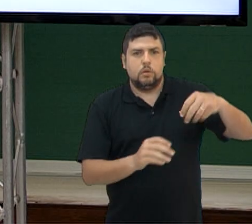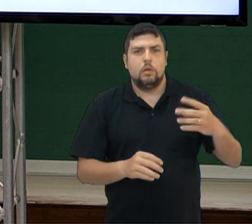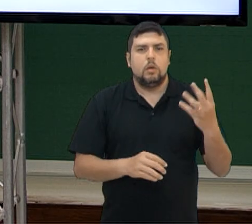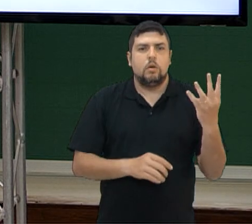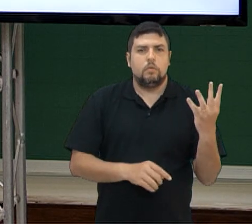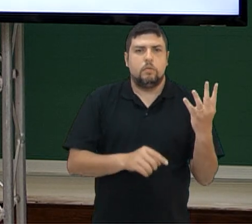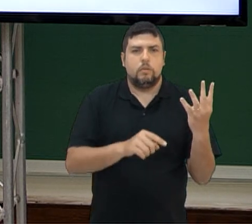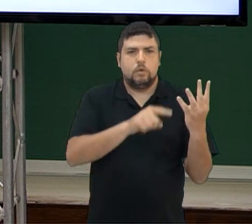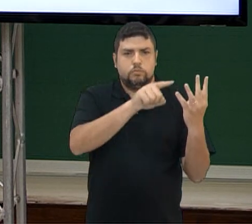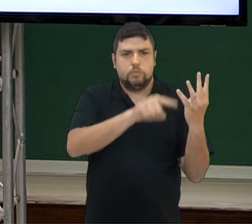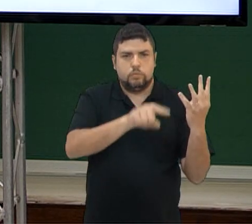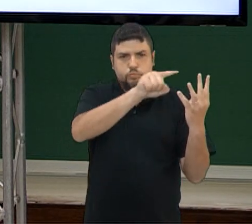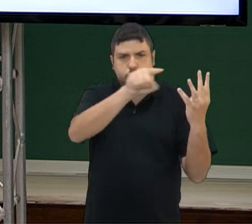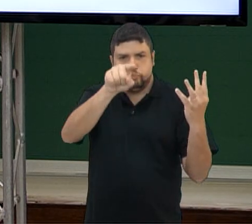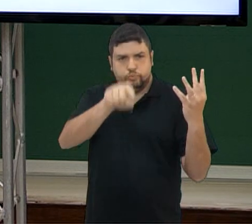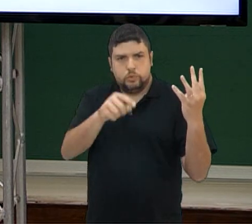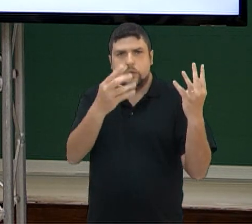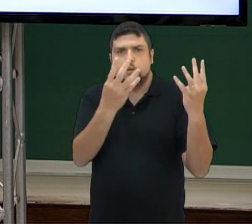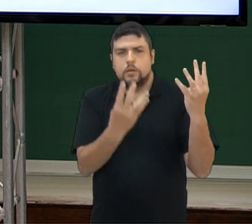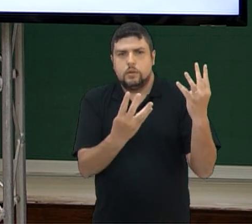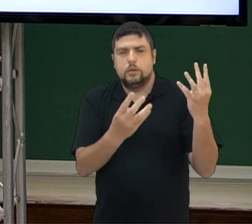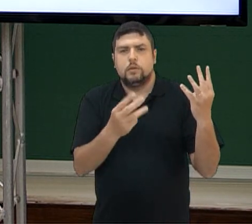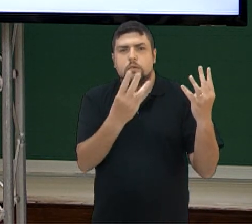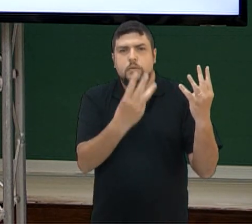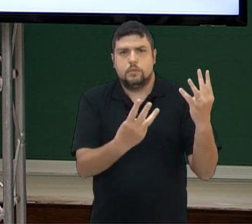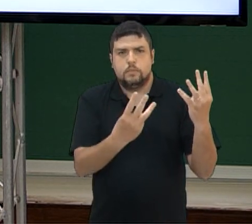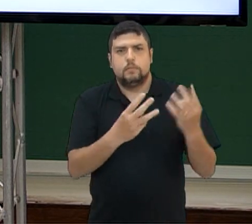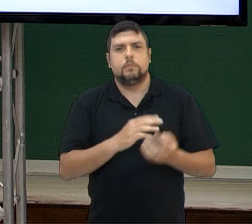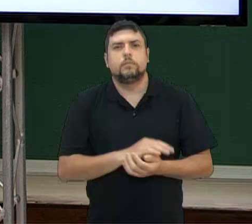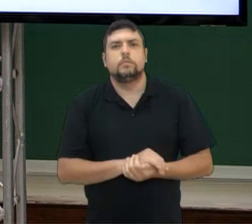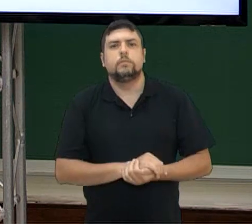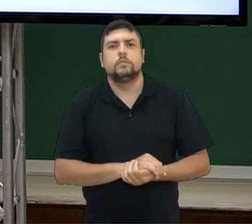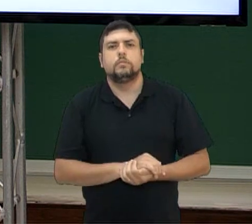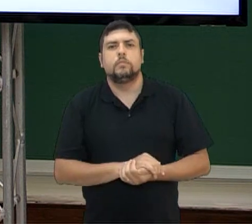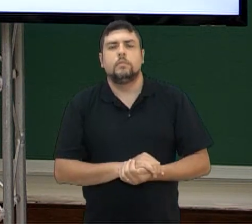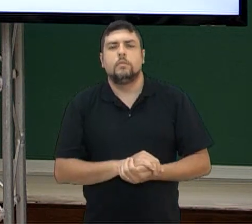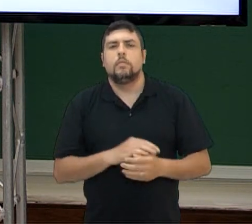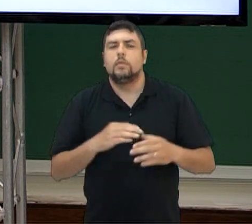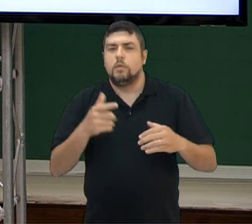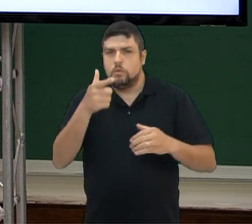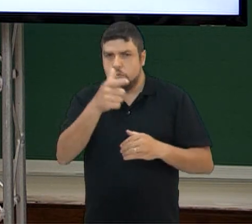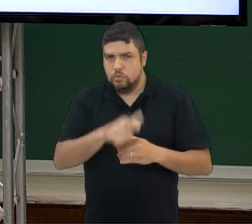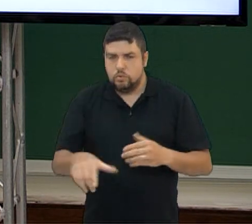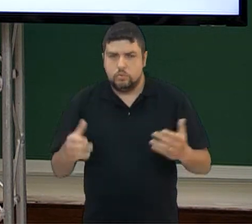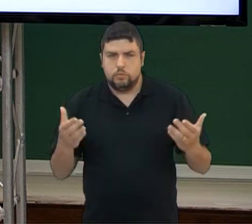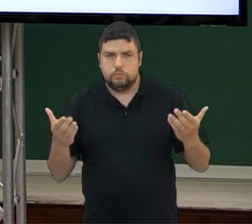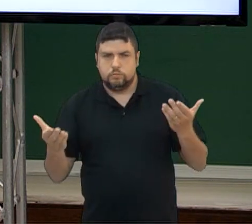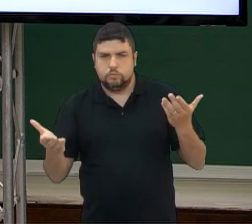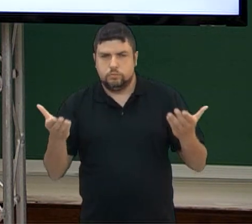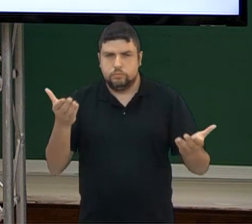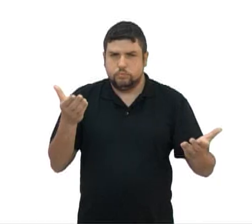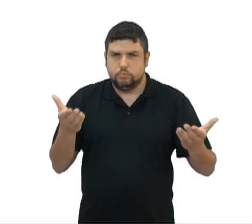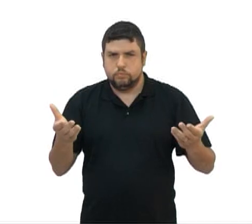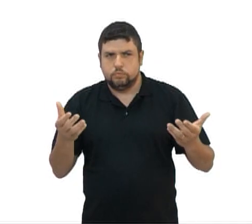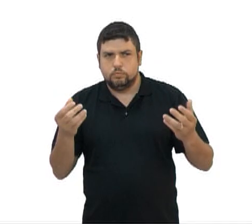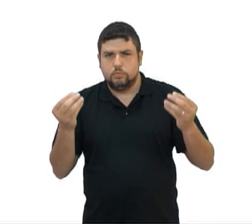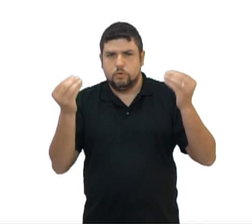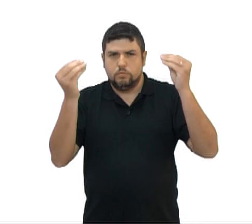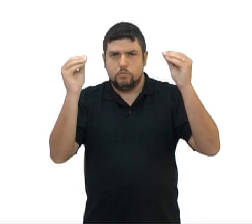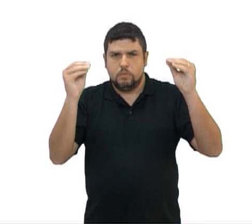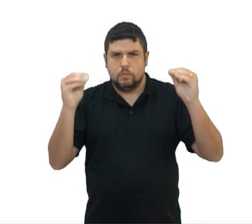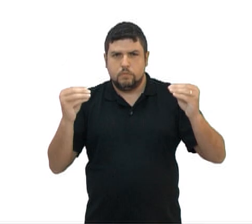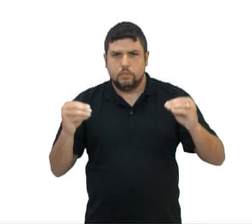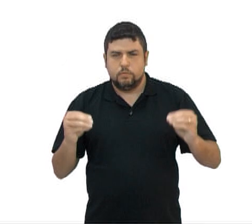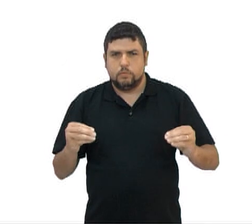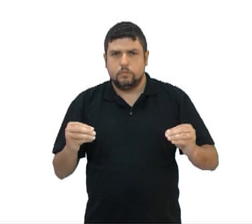3? Novamente, nós vamos montar a proporção. Vejam só. Então,